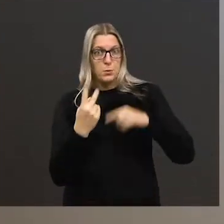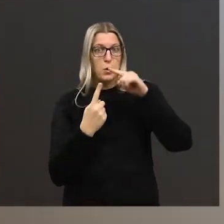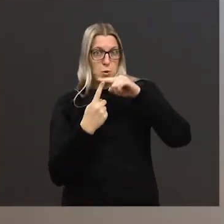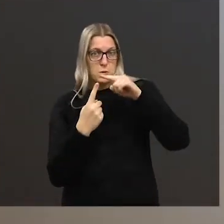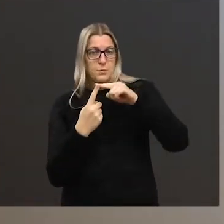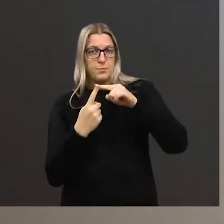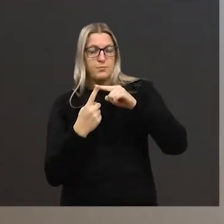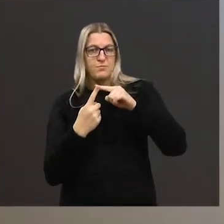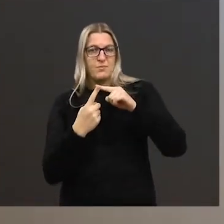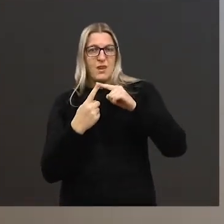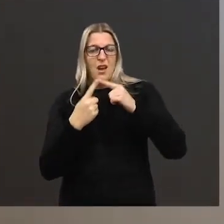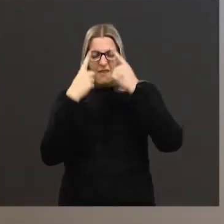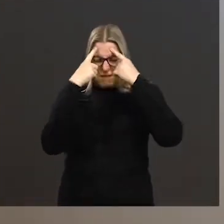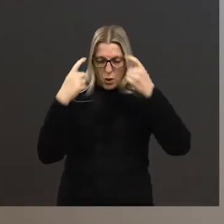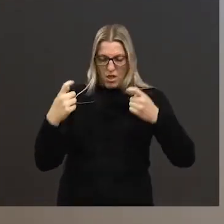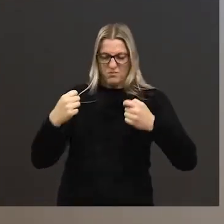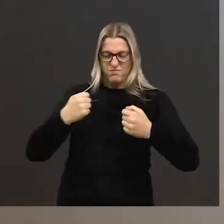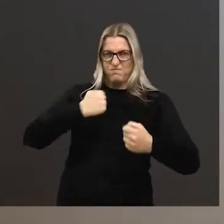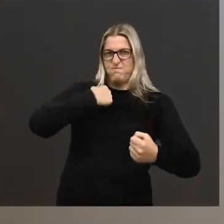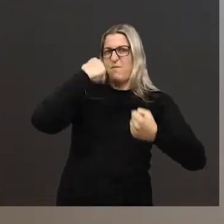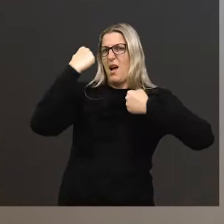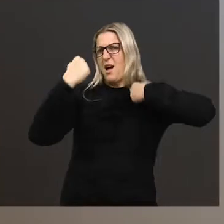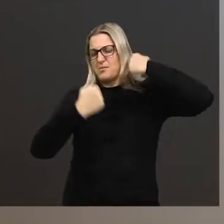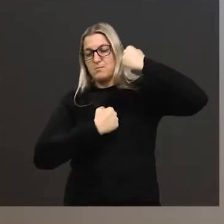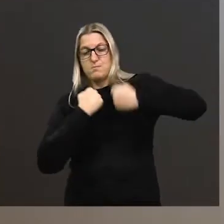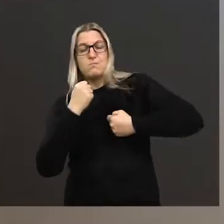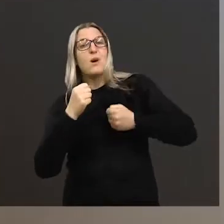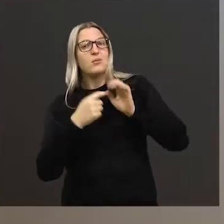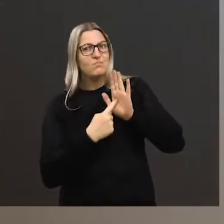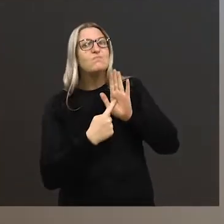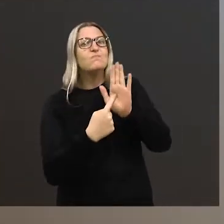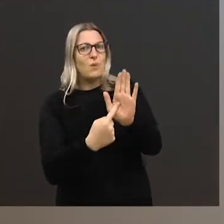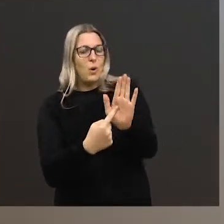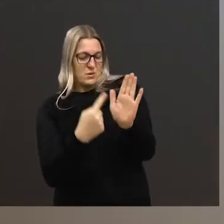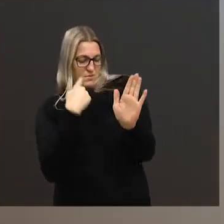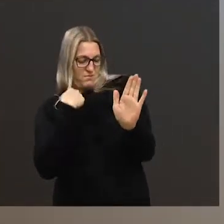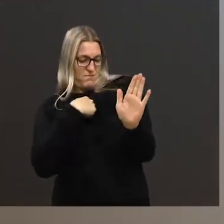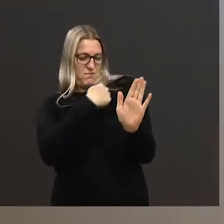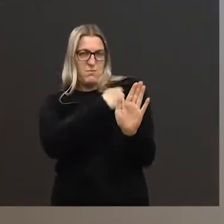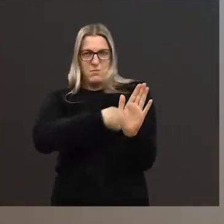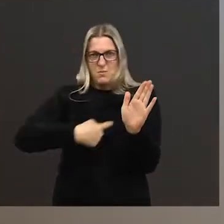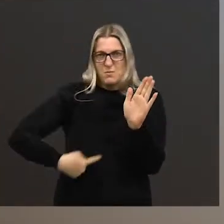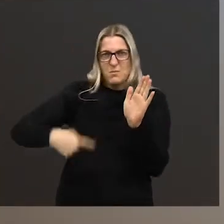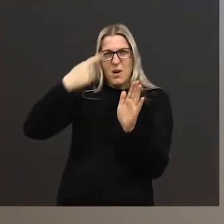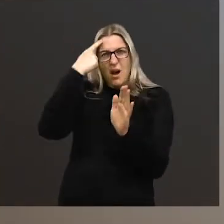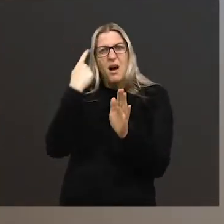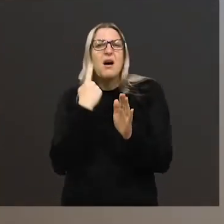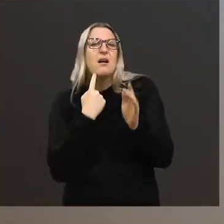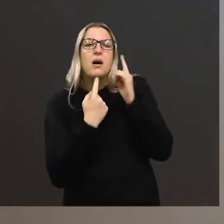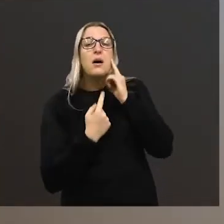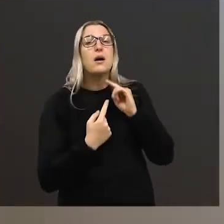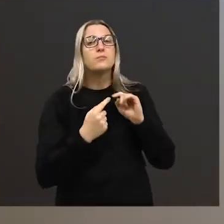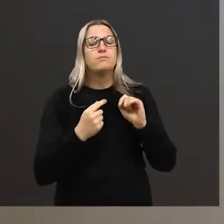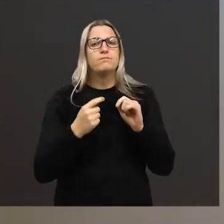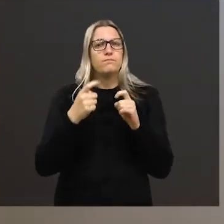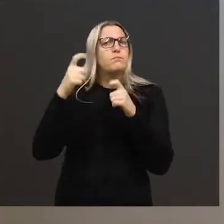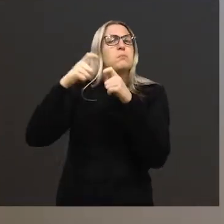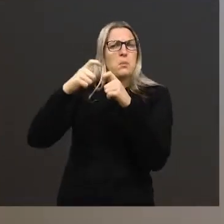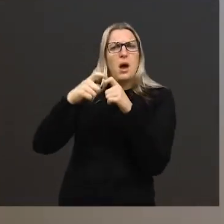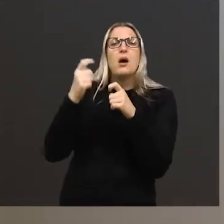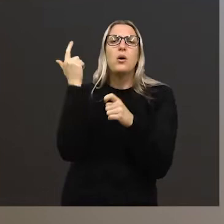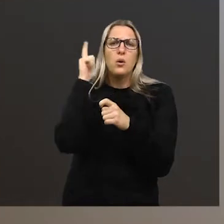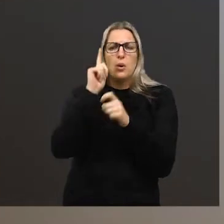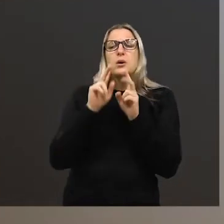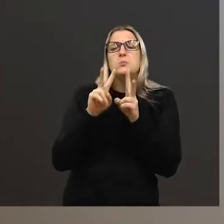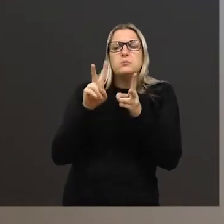aquela violência que deixa marcas, né, aqueles machucados, aqueles ferimentos que são identificáveis através de um exame